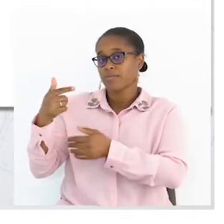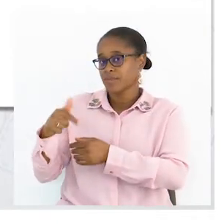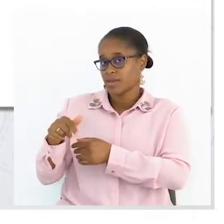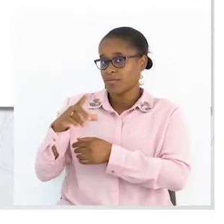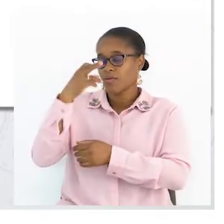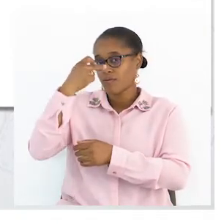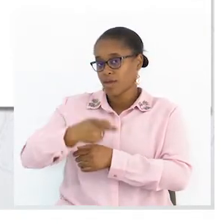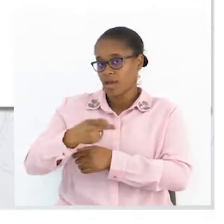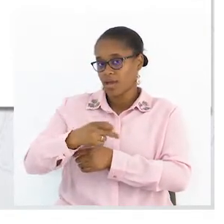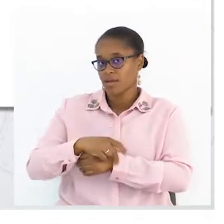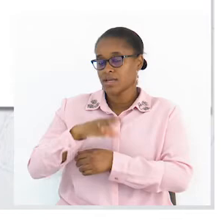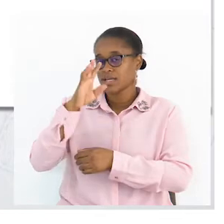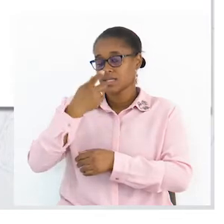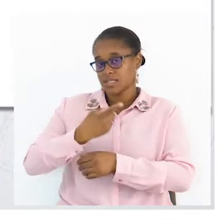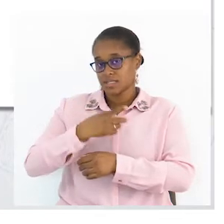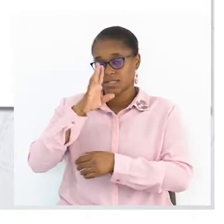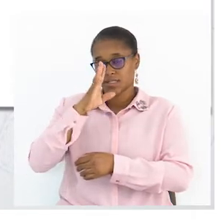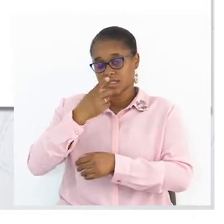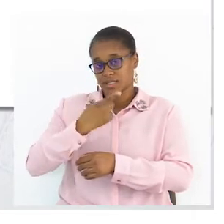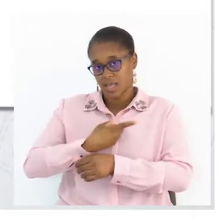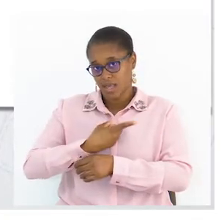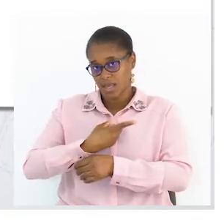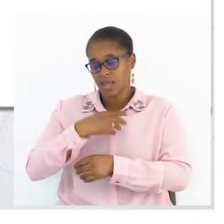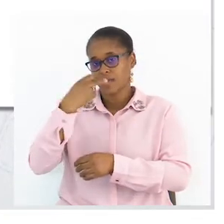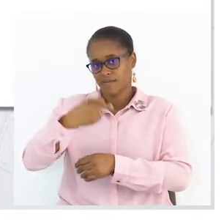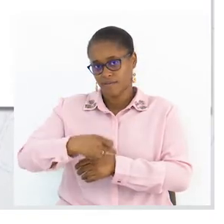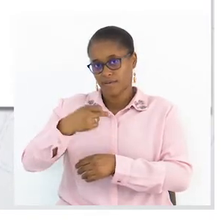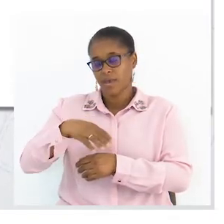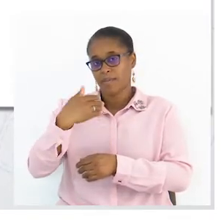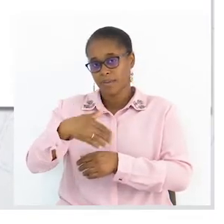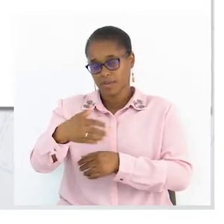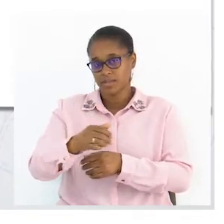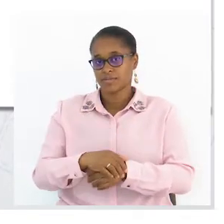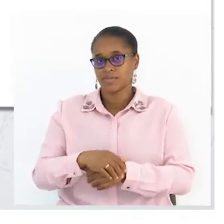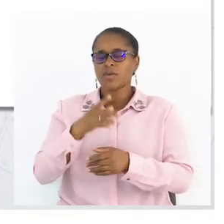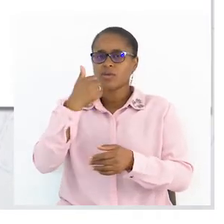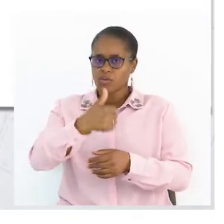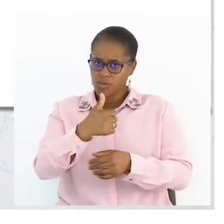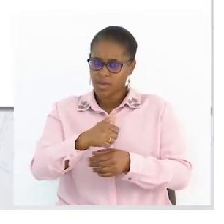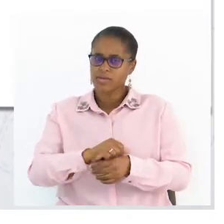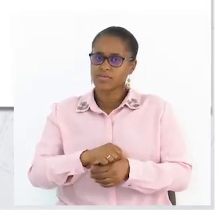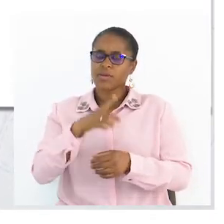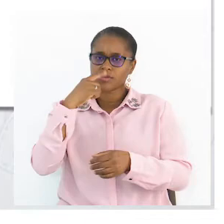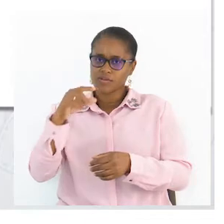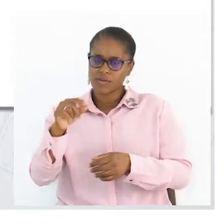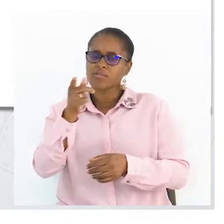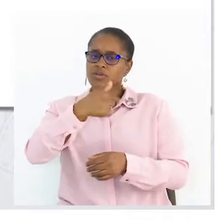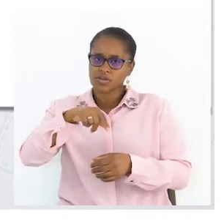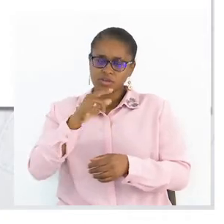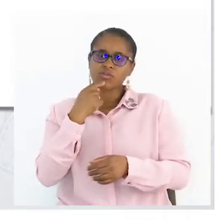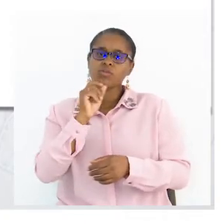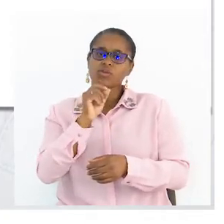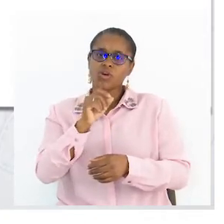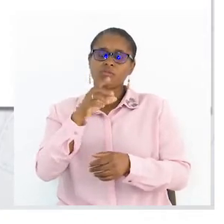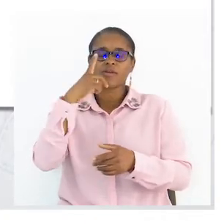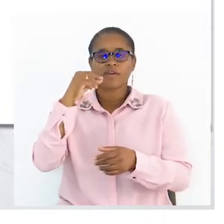o ficar, ser e o permanecer. Correto, são esses verbos que nós denominamos de verbos